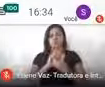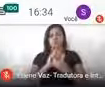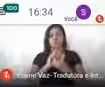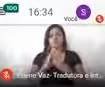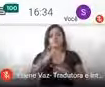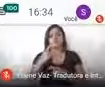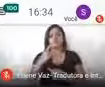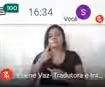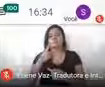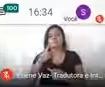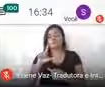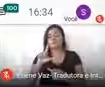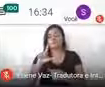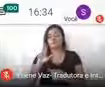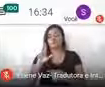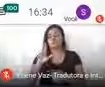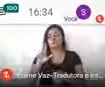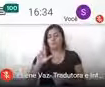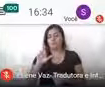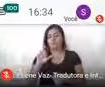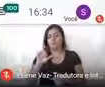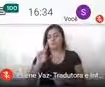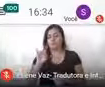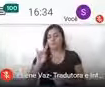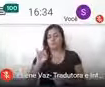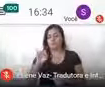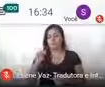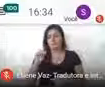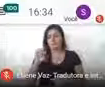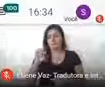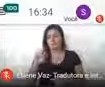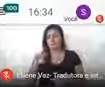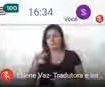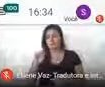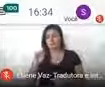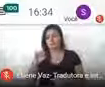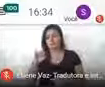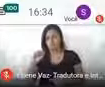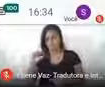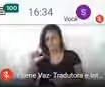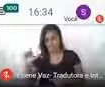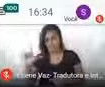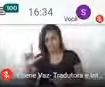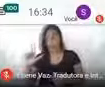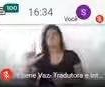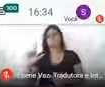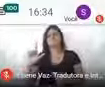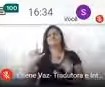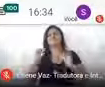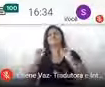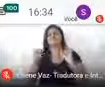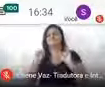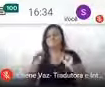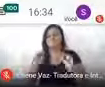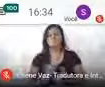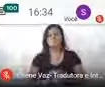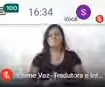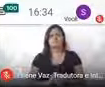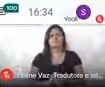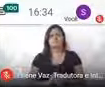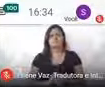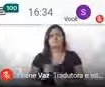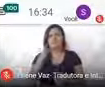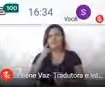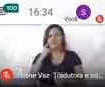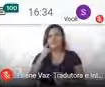A abordagem da dialetologia pluridimensional busca suprir as lacunas existentes entre essas duas